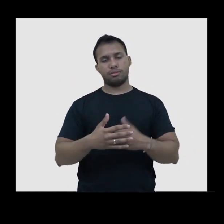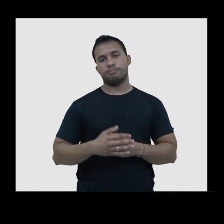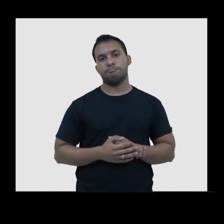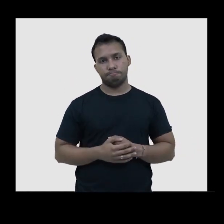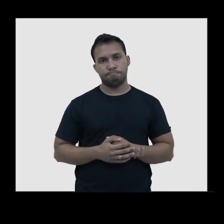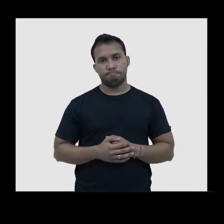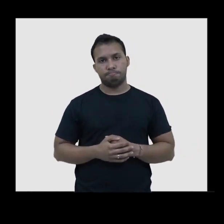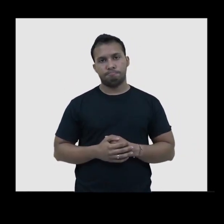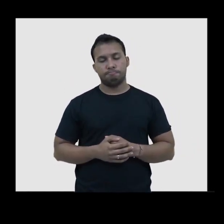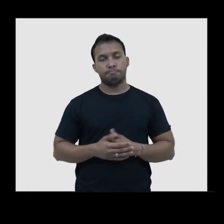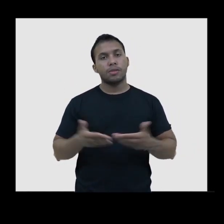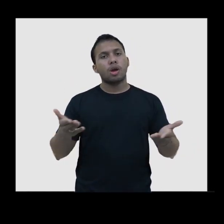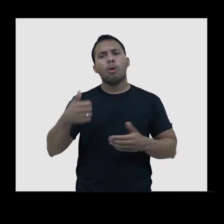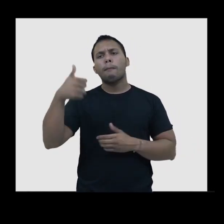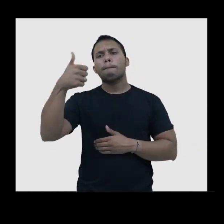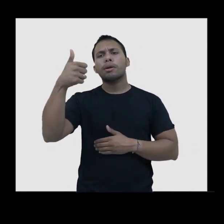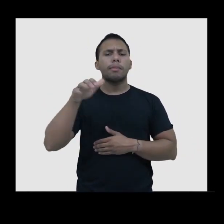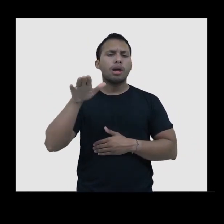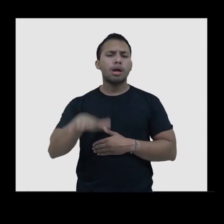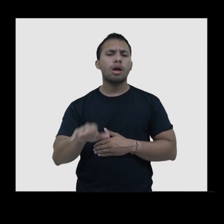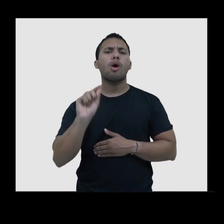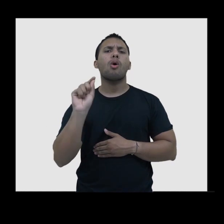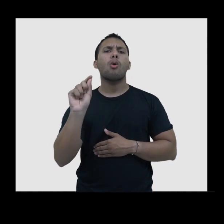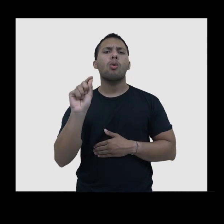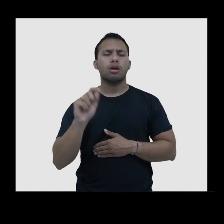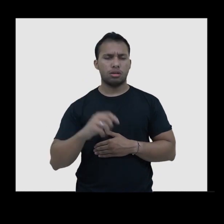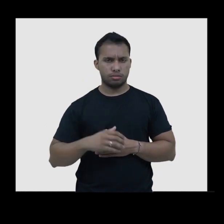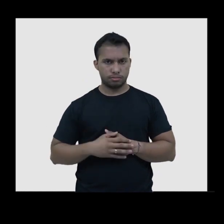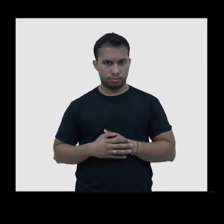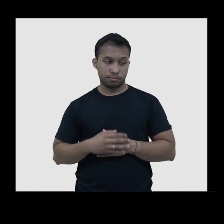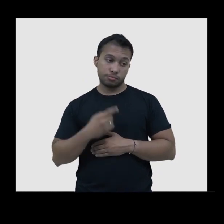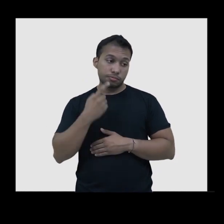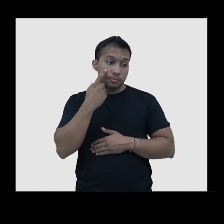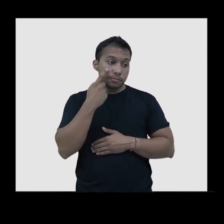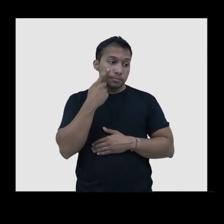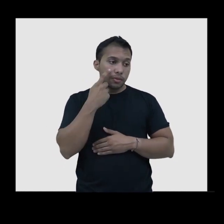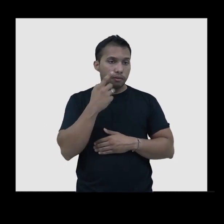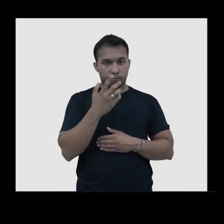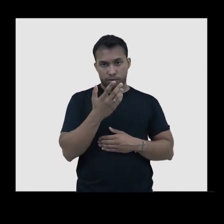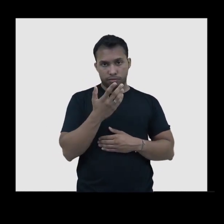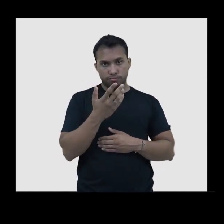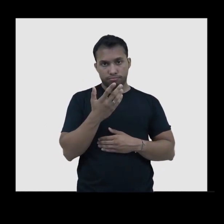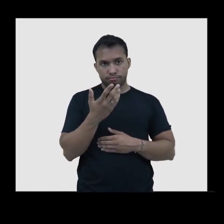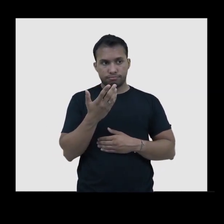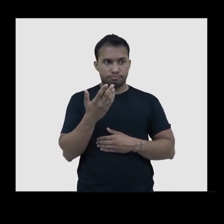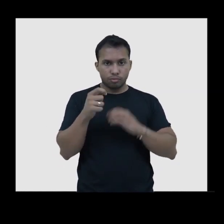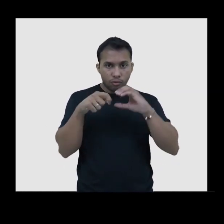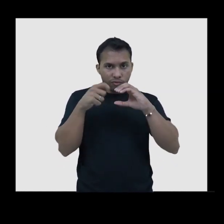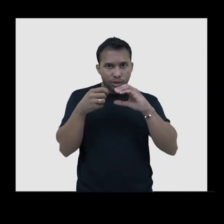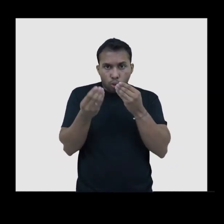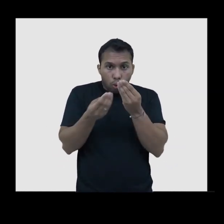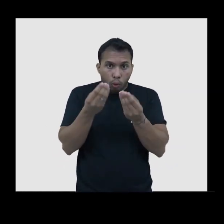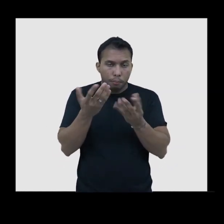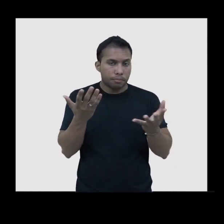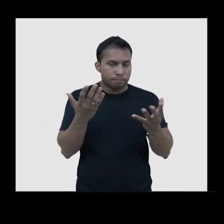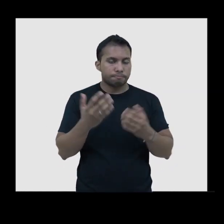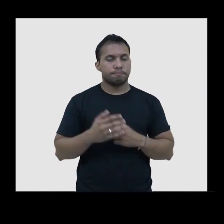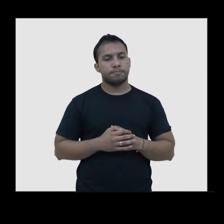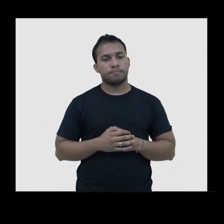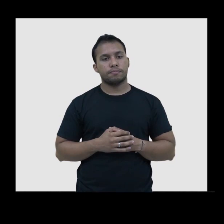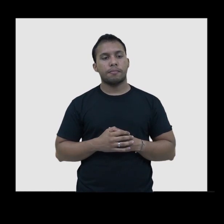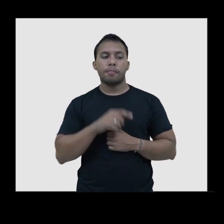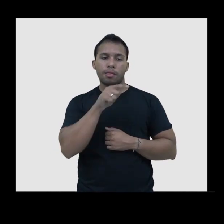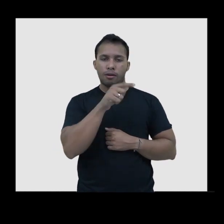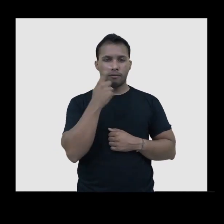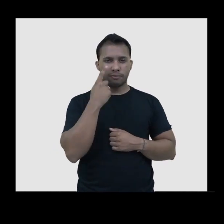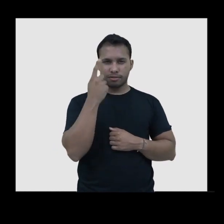o programa de edição em si, a gente vai conferir esses arquivos, né? Bom, a gente tem aqui uma pasta do